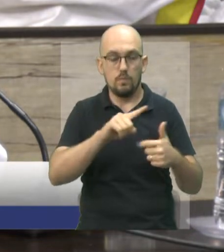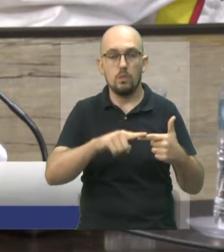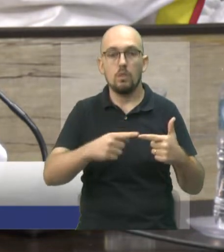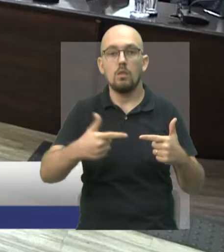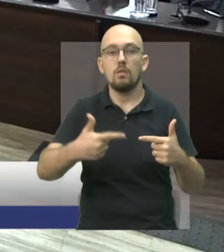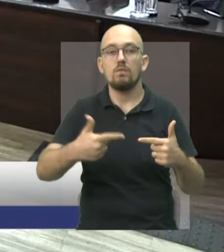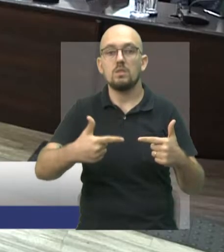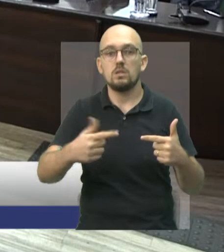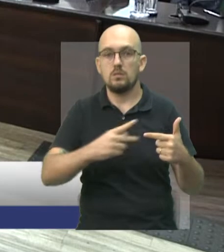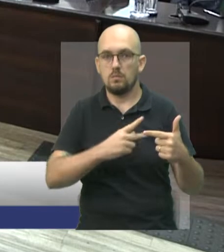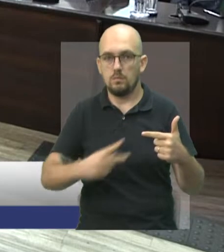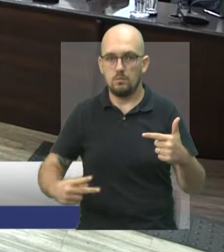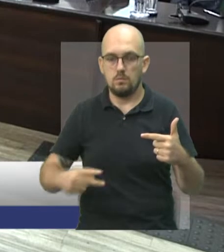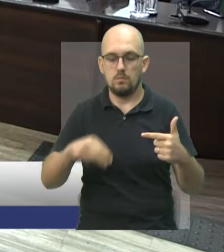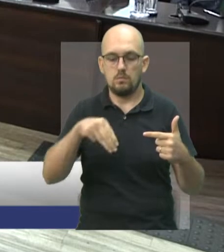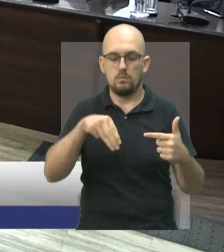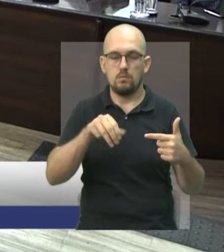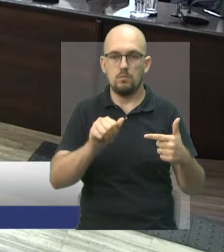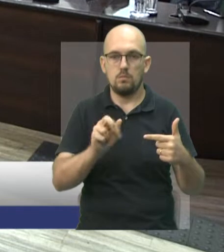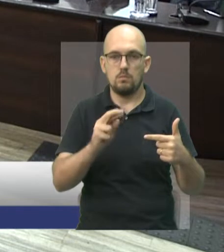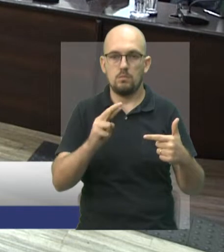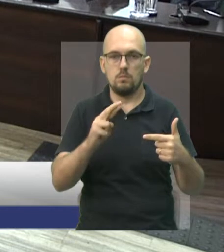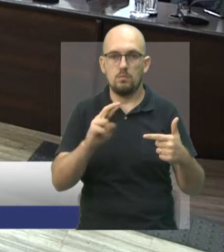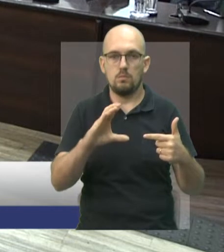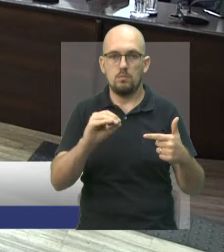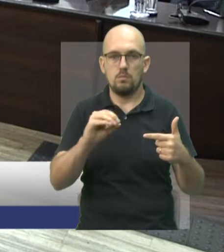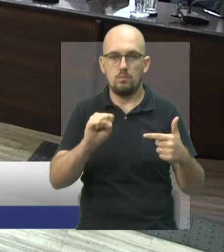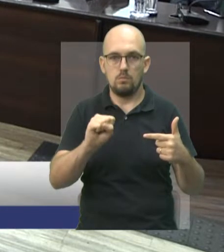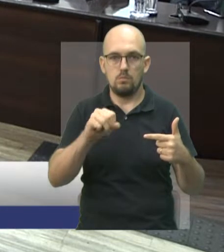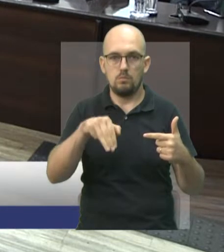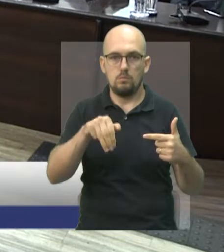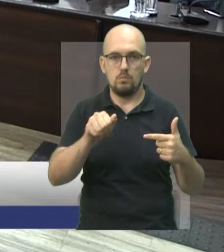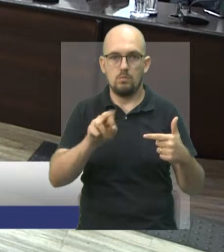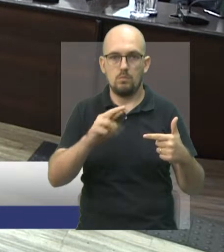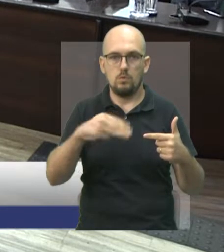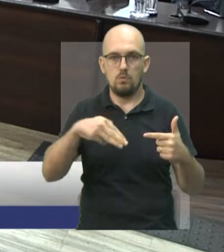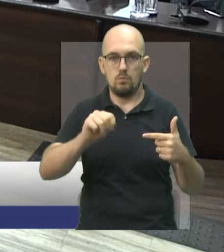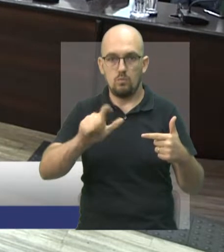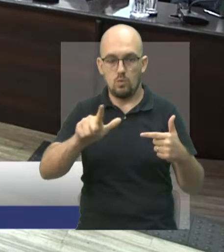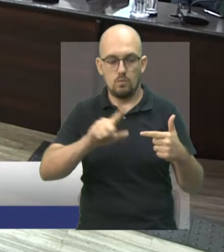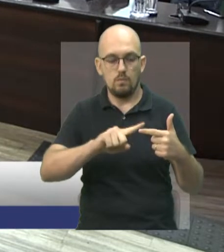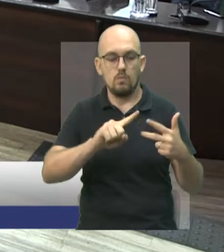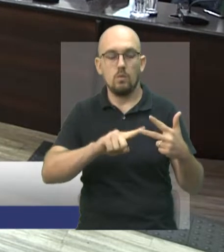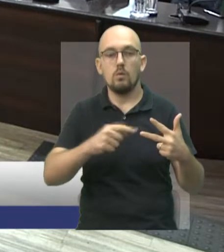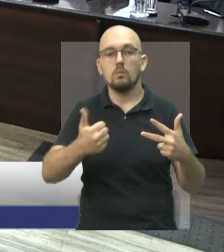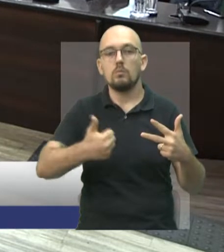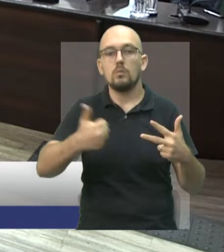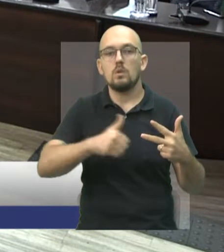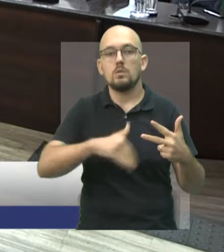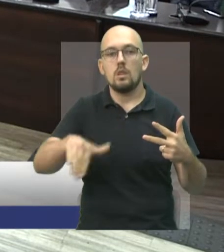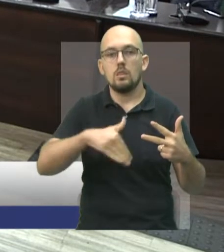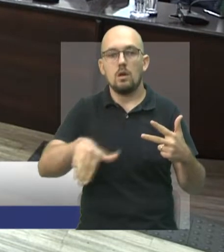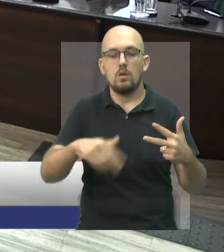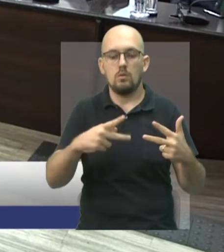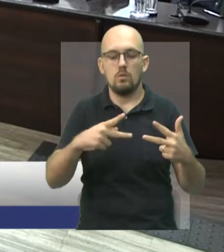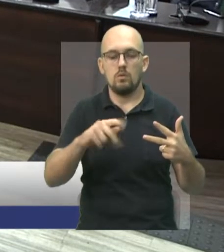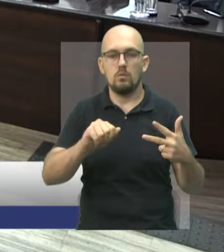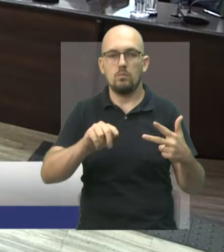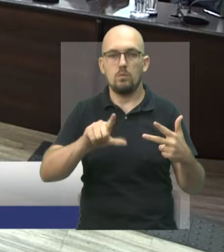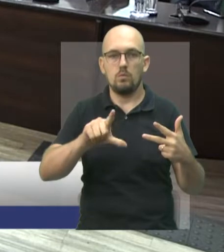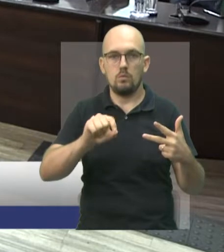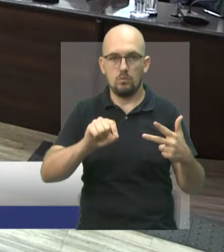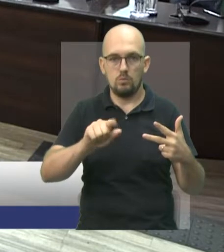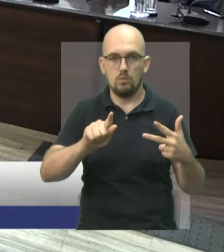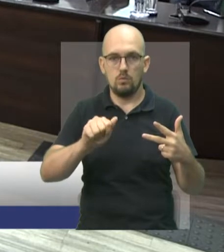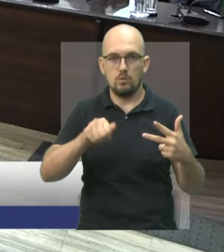Vice-presidente, Marcos Benedito Marmol. Primeiro secretário, Paulo César